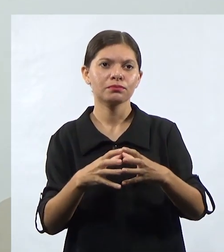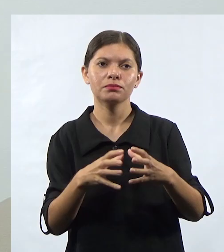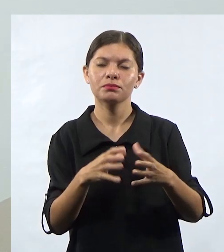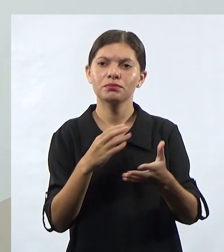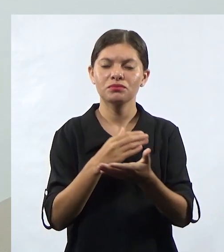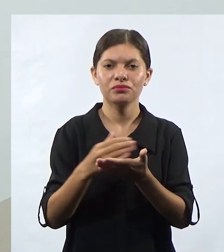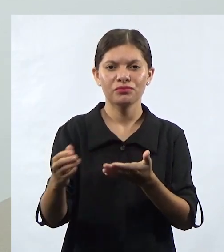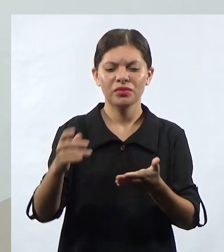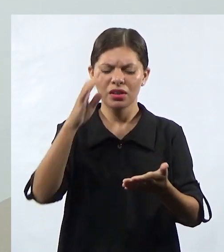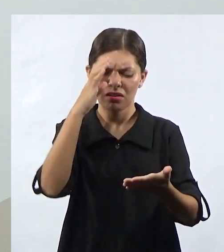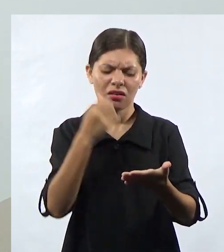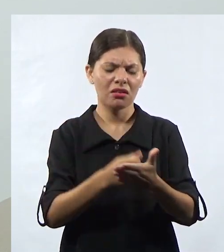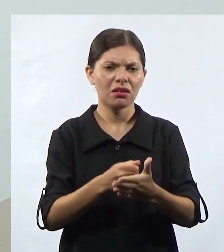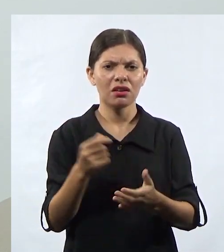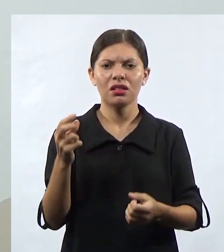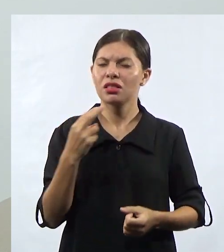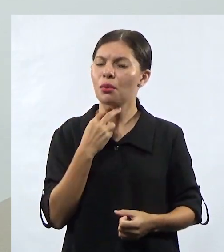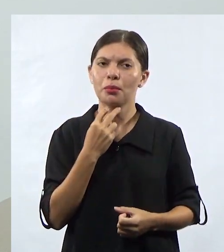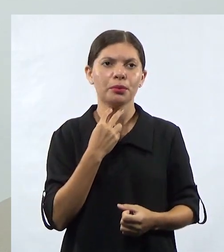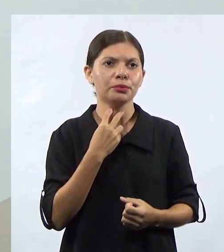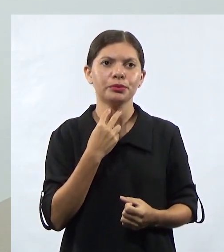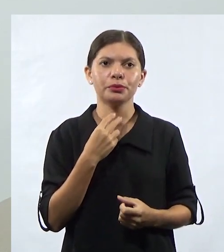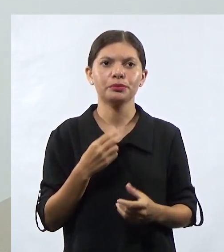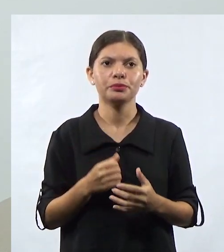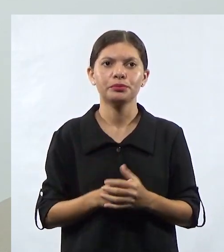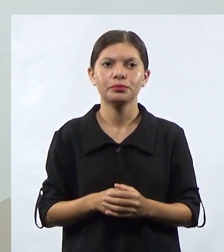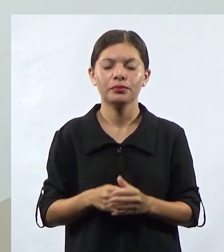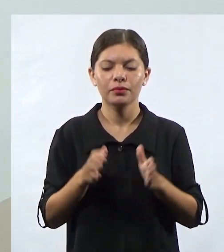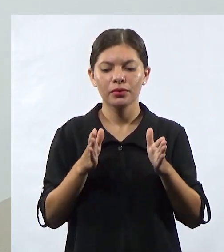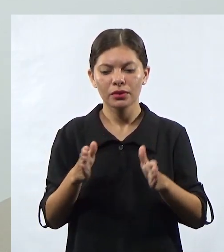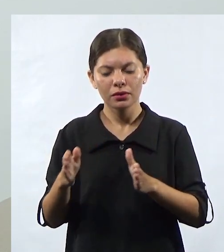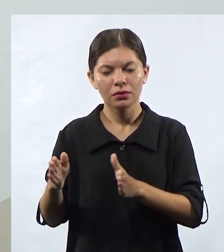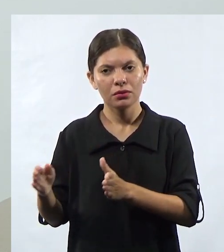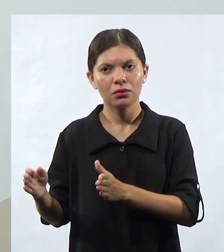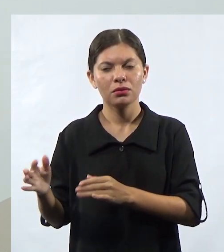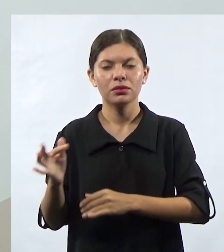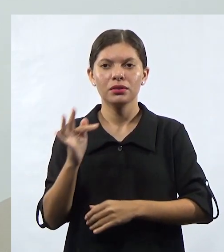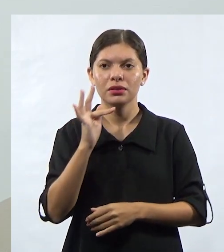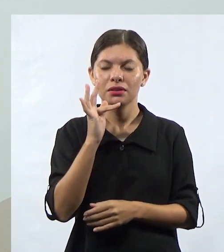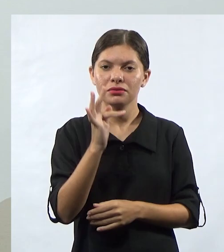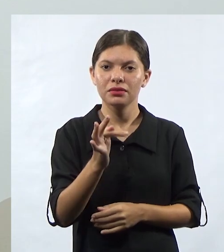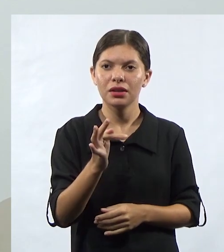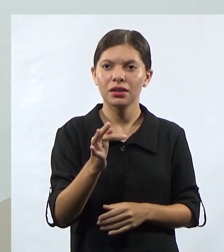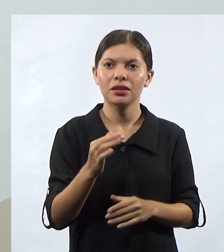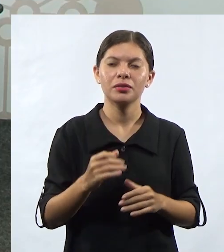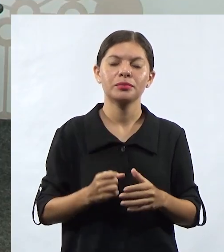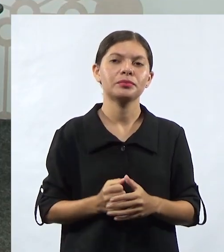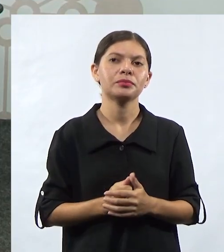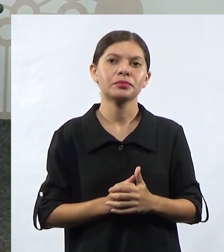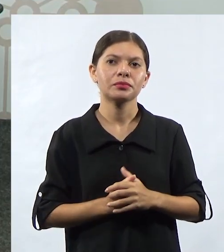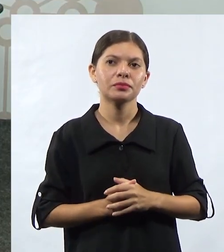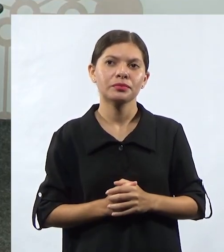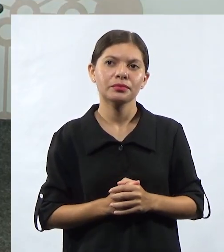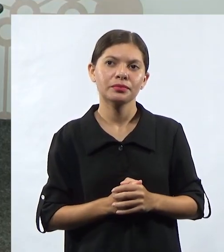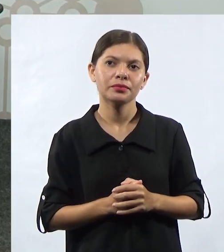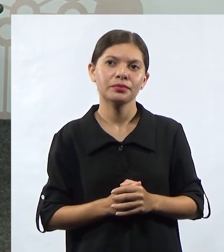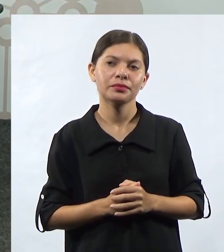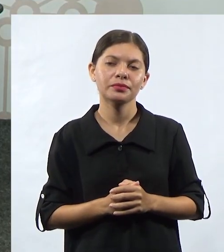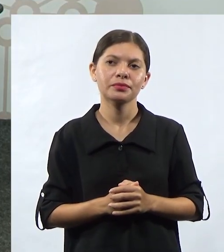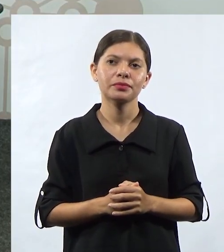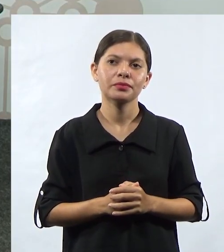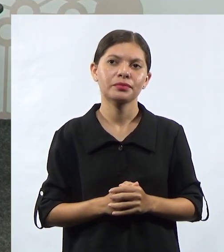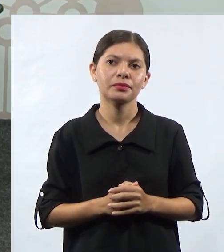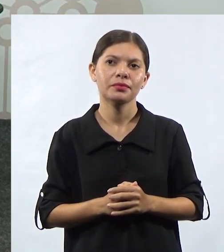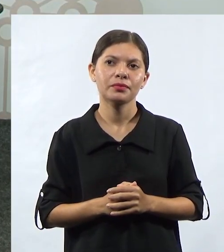forçado. Né? Ordem da fala, a gente vai usar, alguns utilizam vários recursos, né? Quem está com a chave, quem está